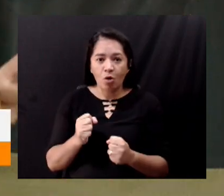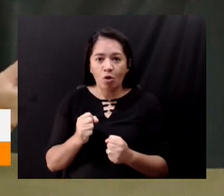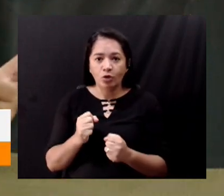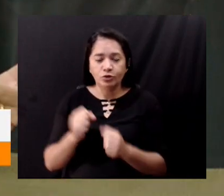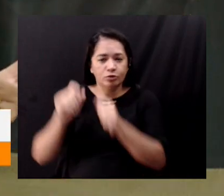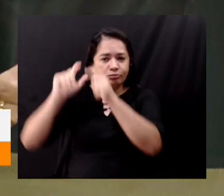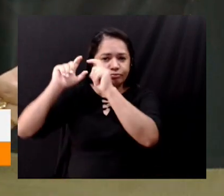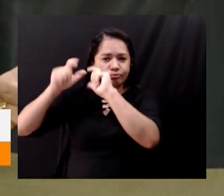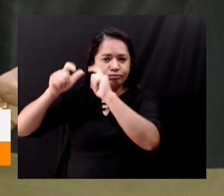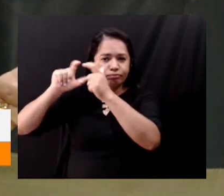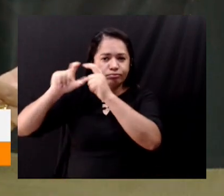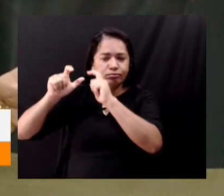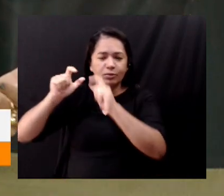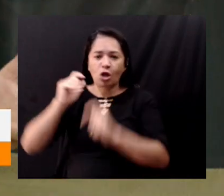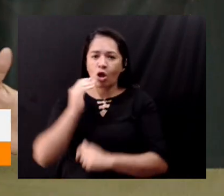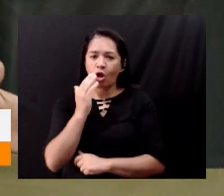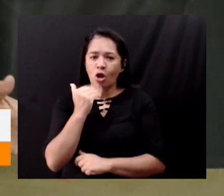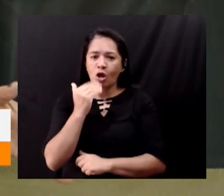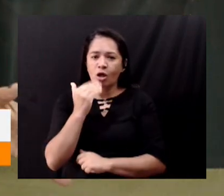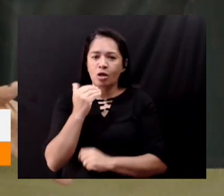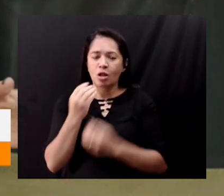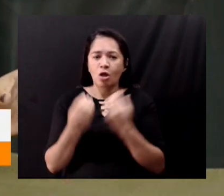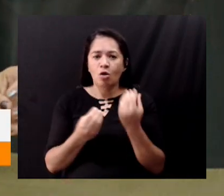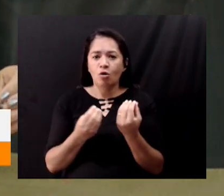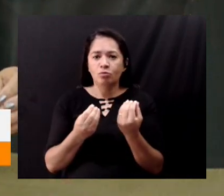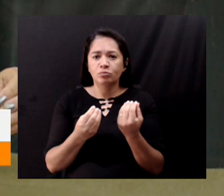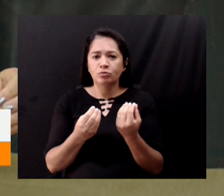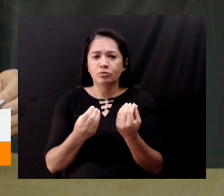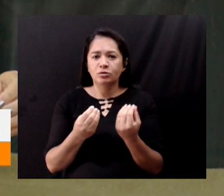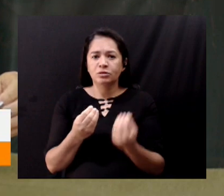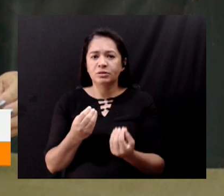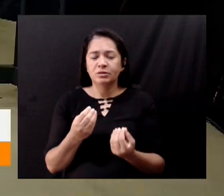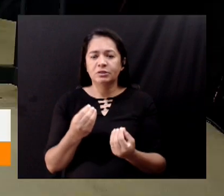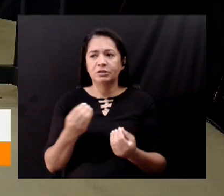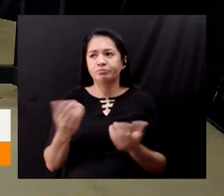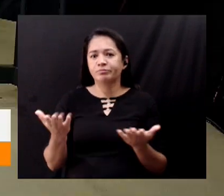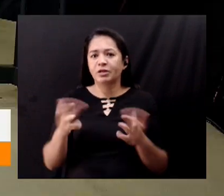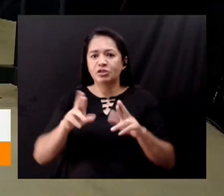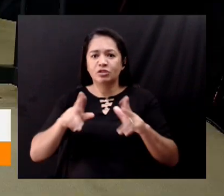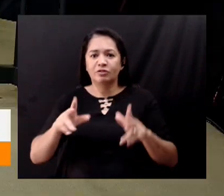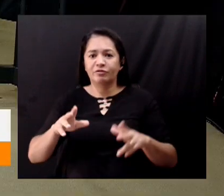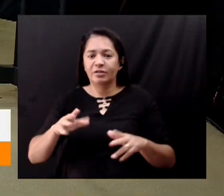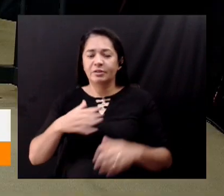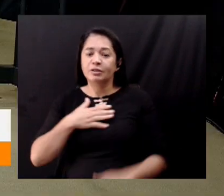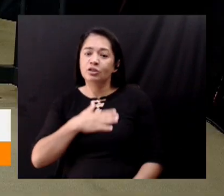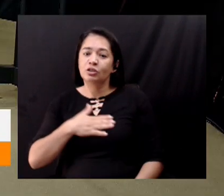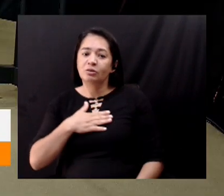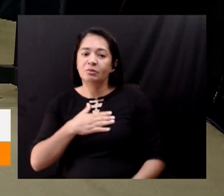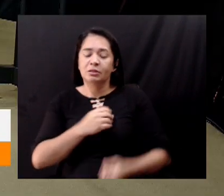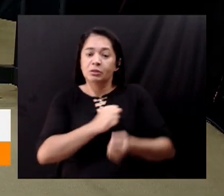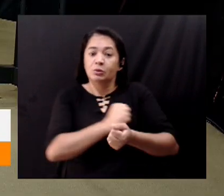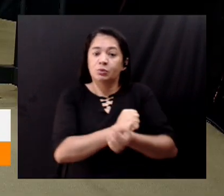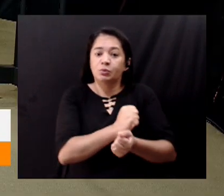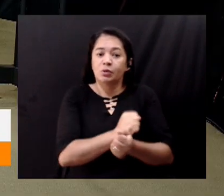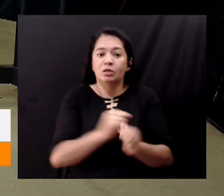que é a linha tênue que a gente tem entre prazer e compulsão nesse caso? Conta pra gente.